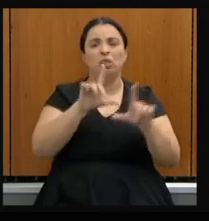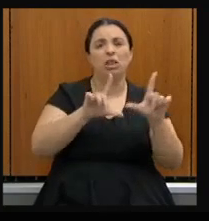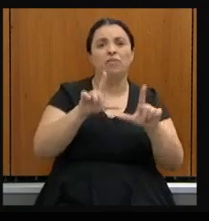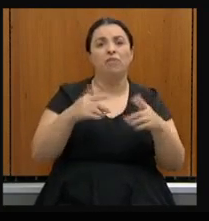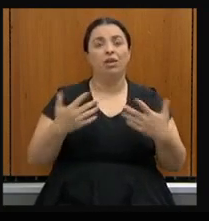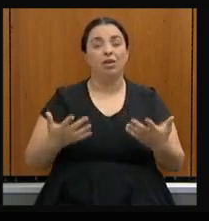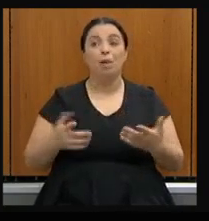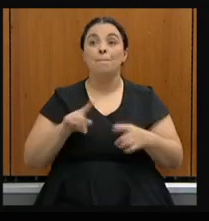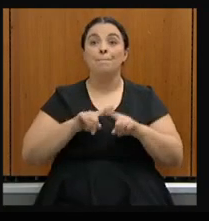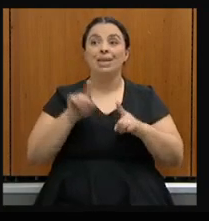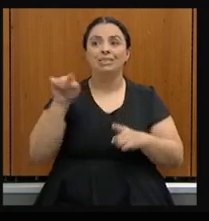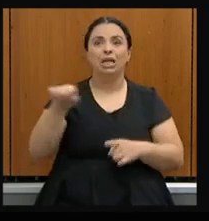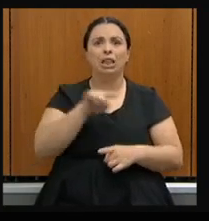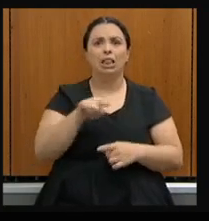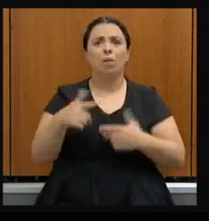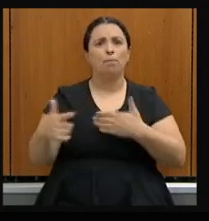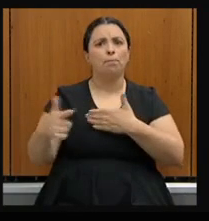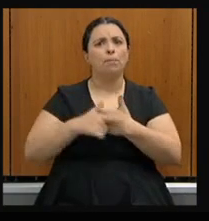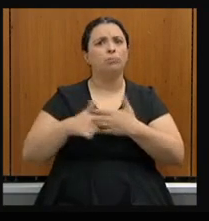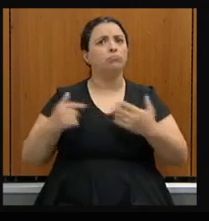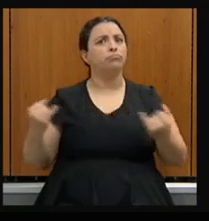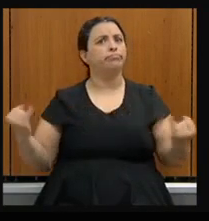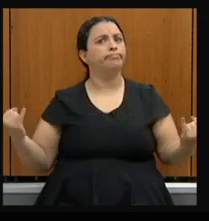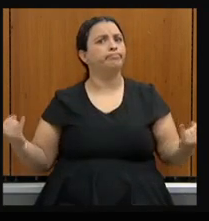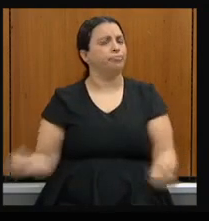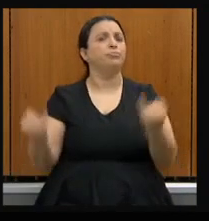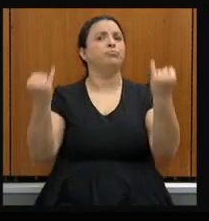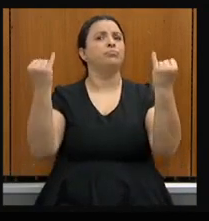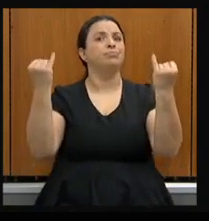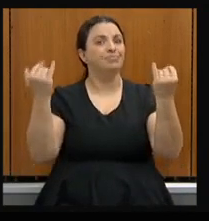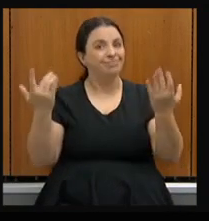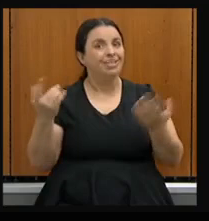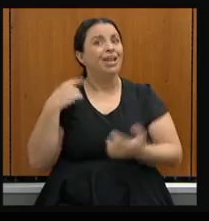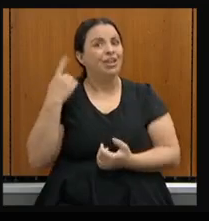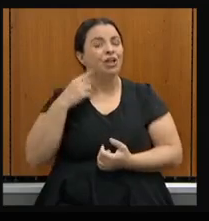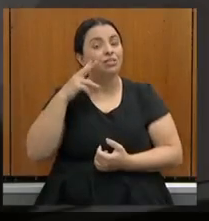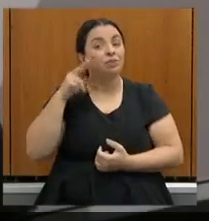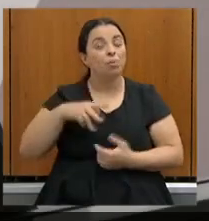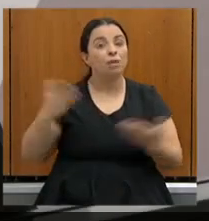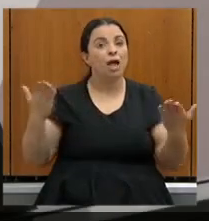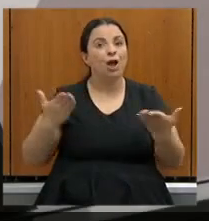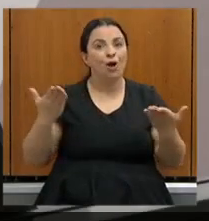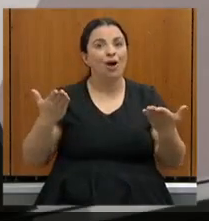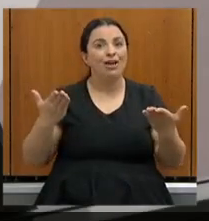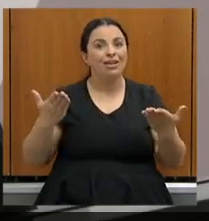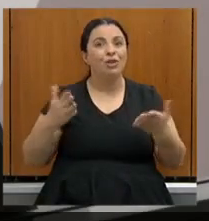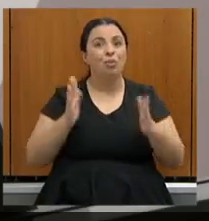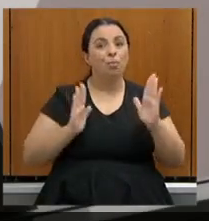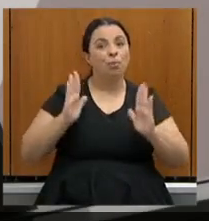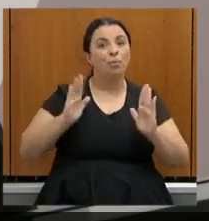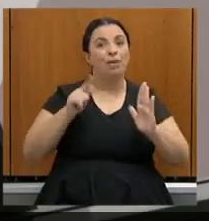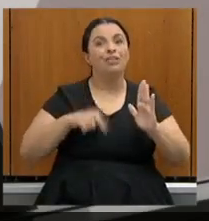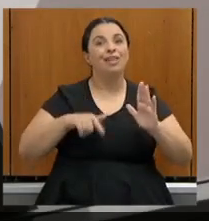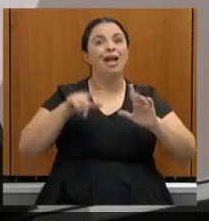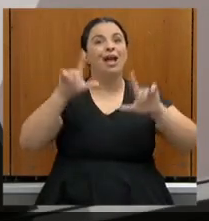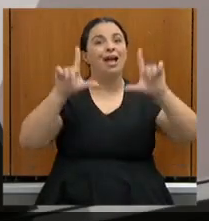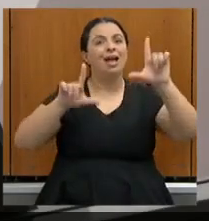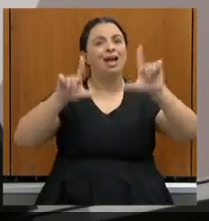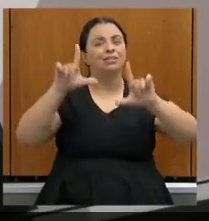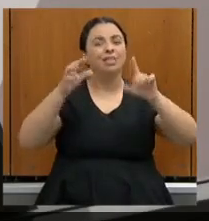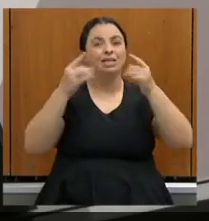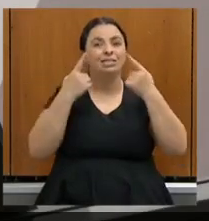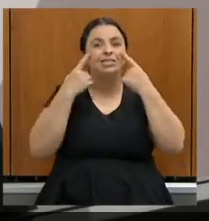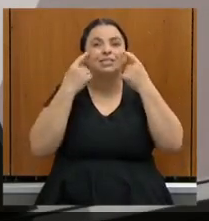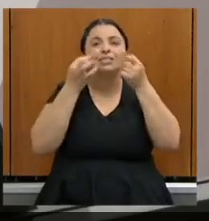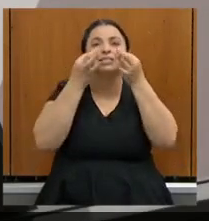elas possuem um papel fundamental, e isso foi visto agora, no Se Liga na Educação, onde ela oferece aulas para